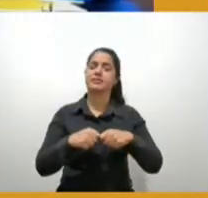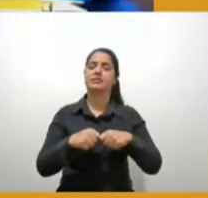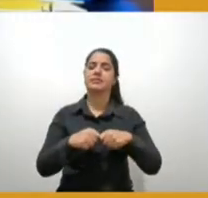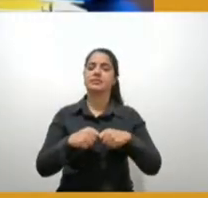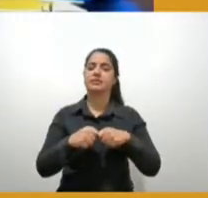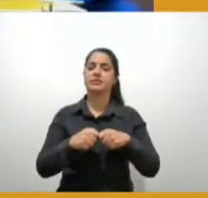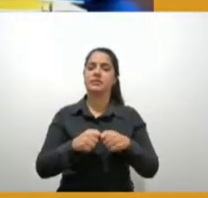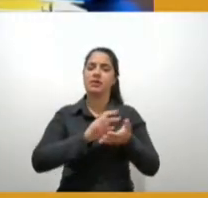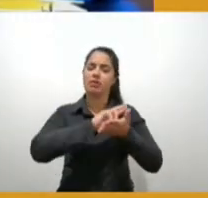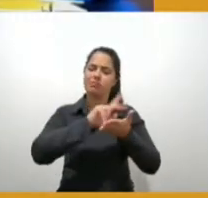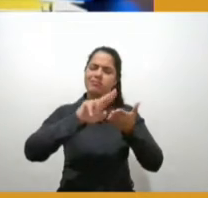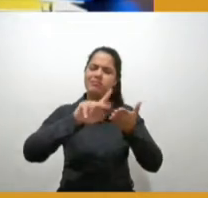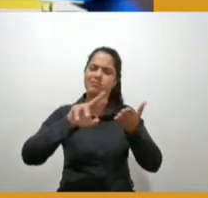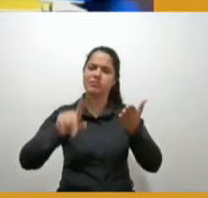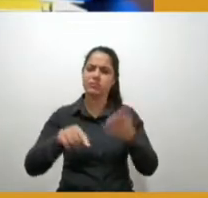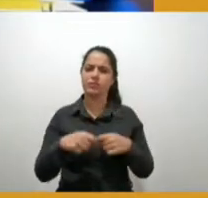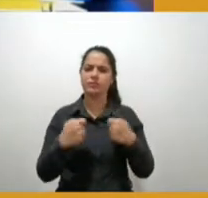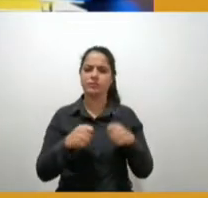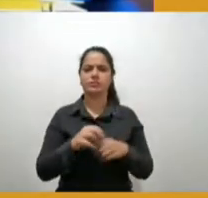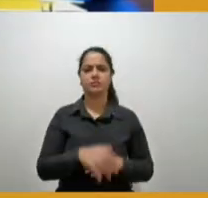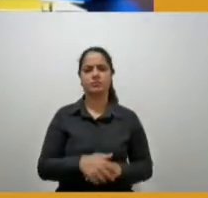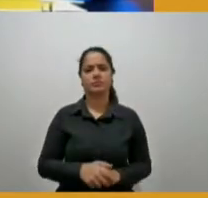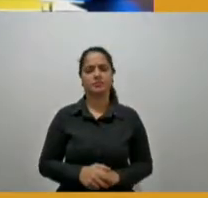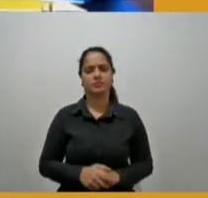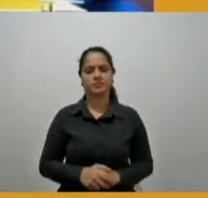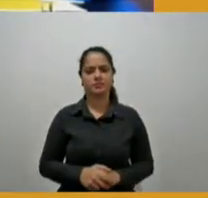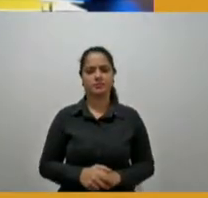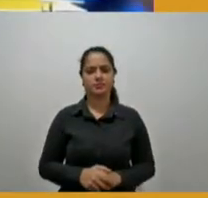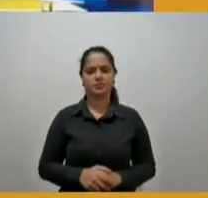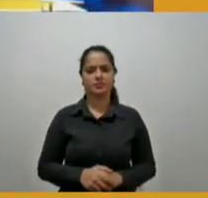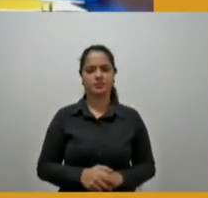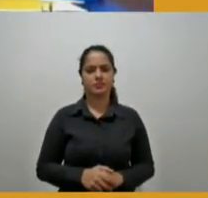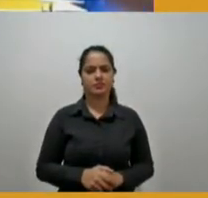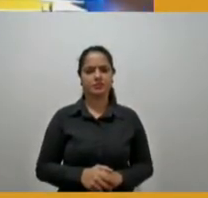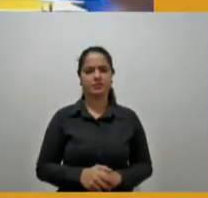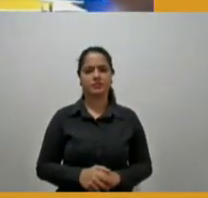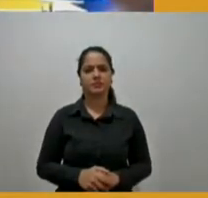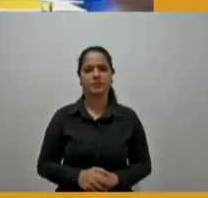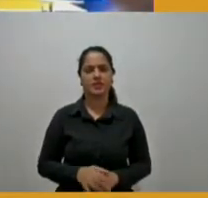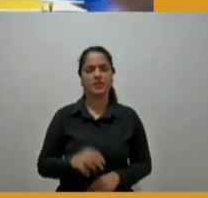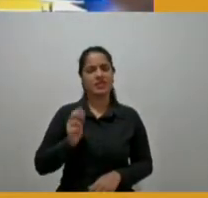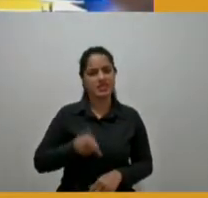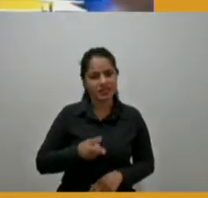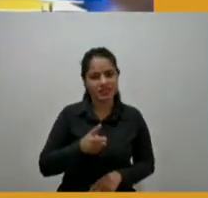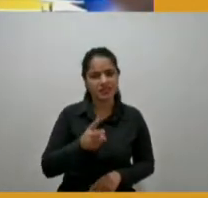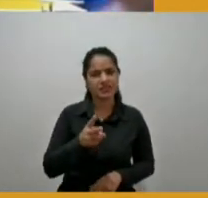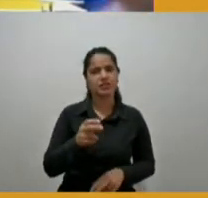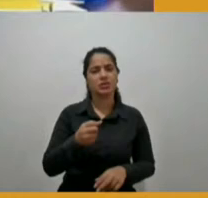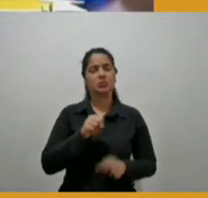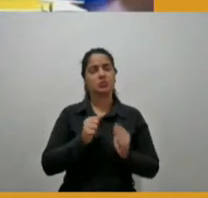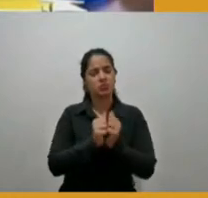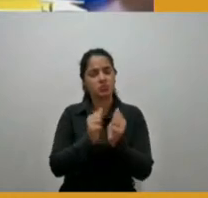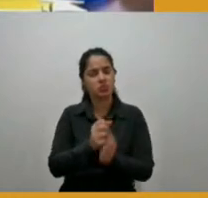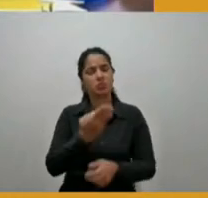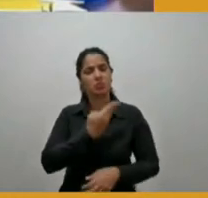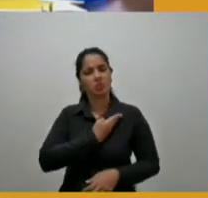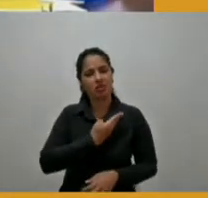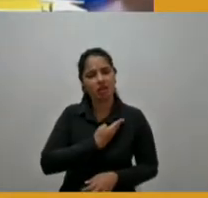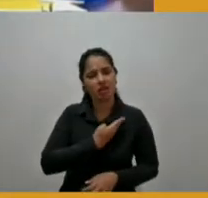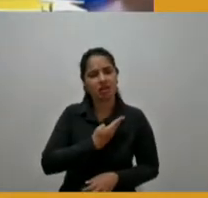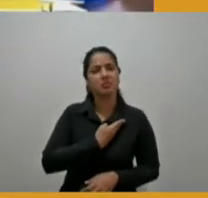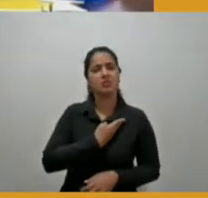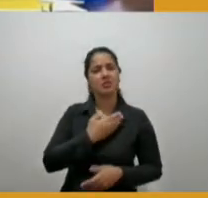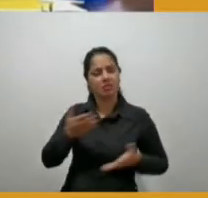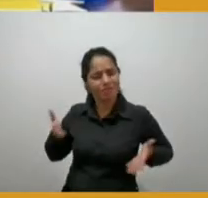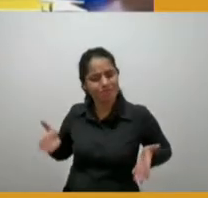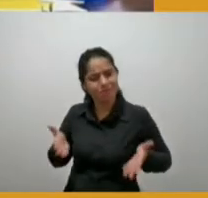o Zé Armando, junto com os colegas da vida inteira, e acaba a coisa não andando adiante. Precisa ter alguém que cutuque a